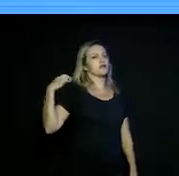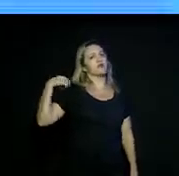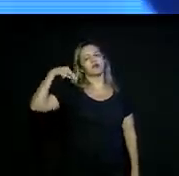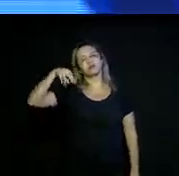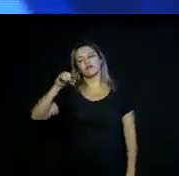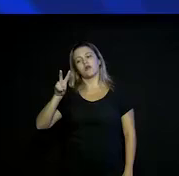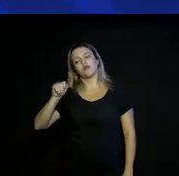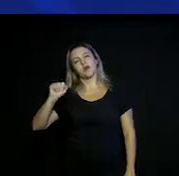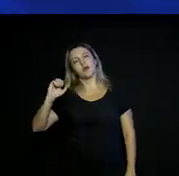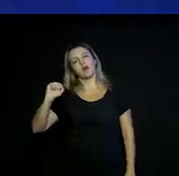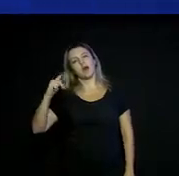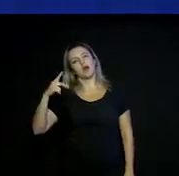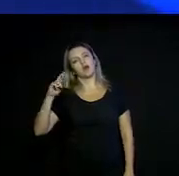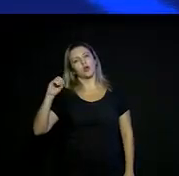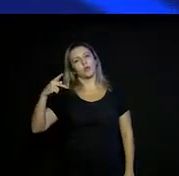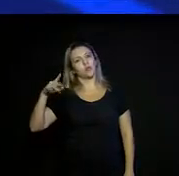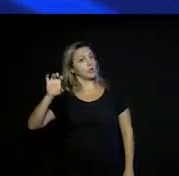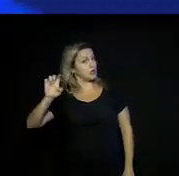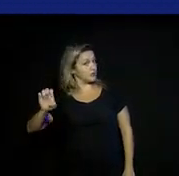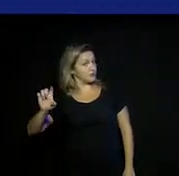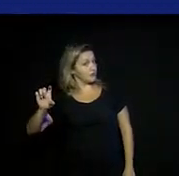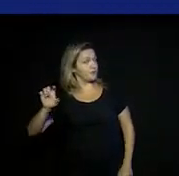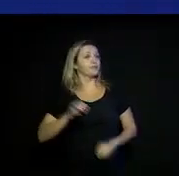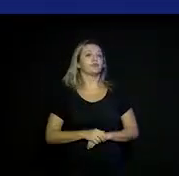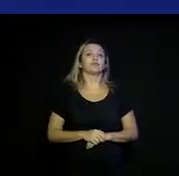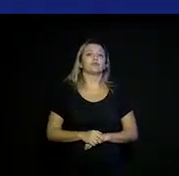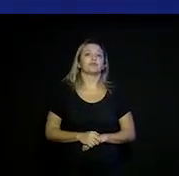conheci, as pessoas que passaram por mim,